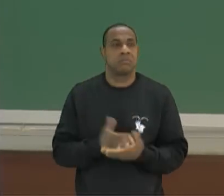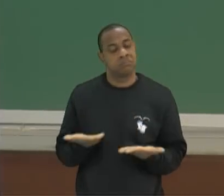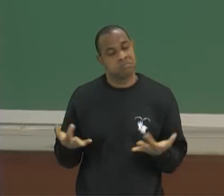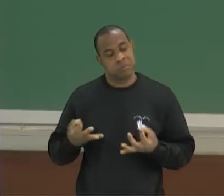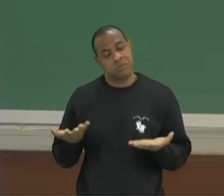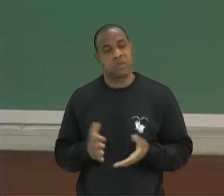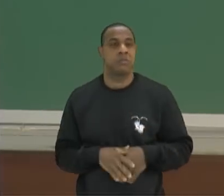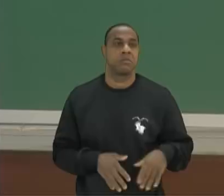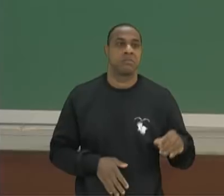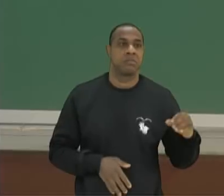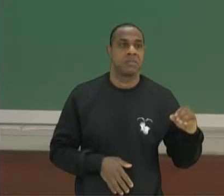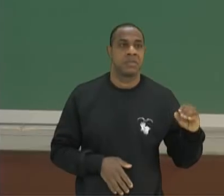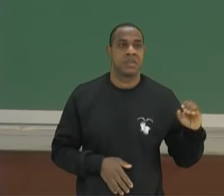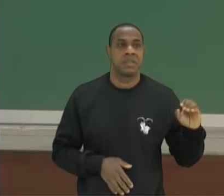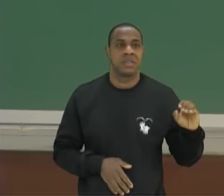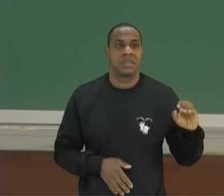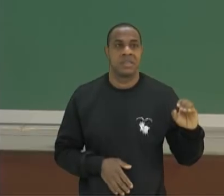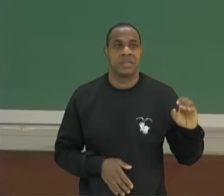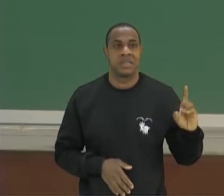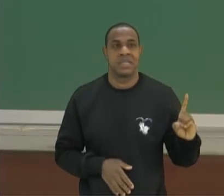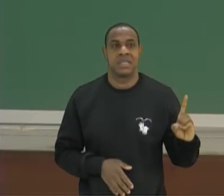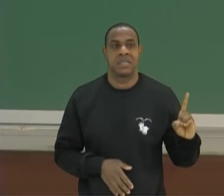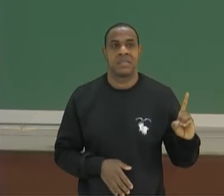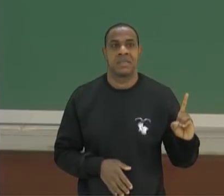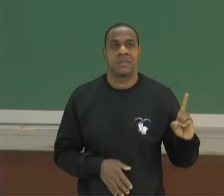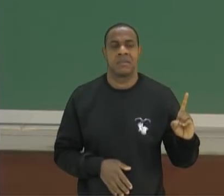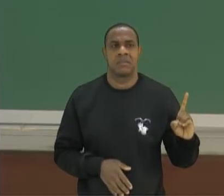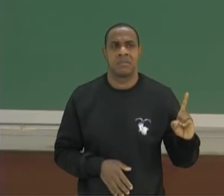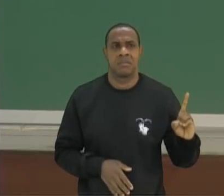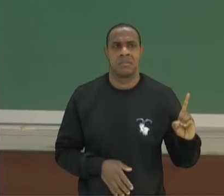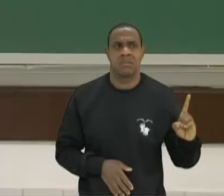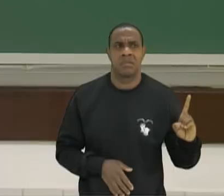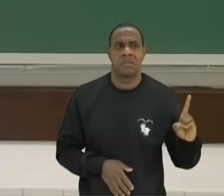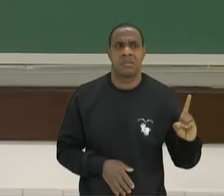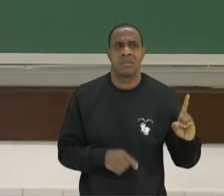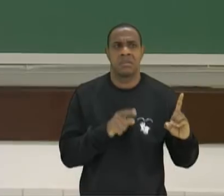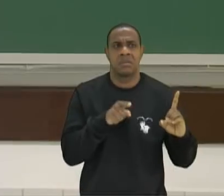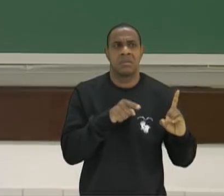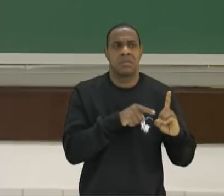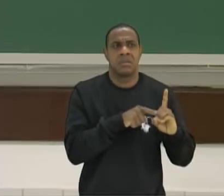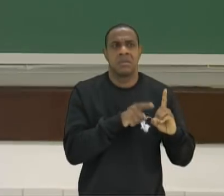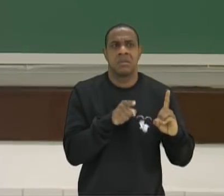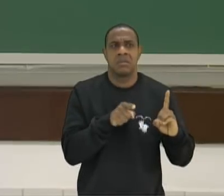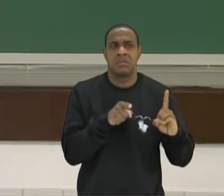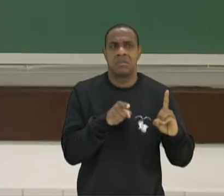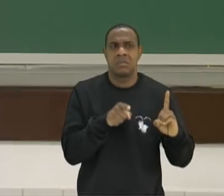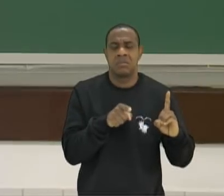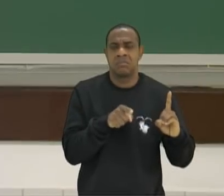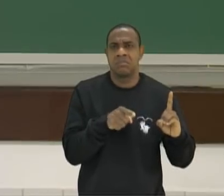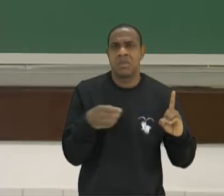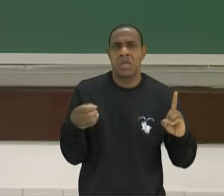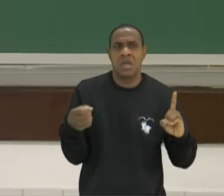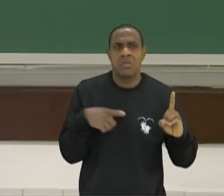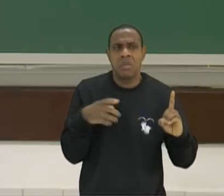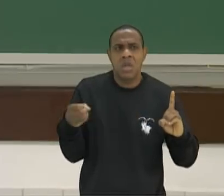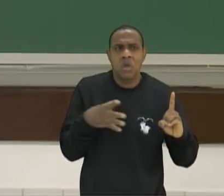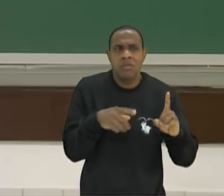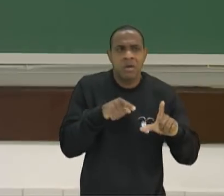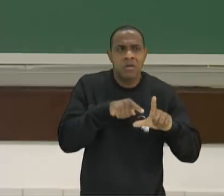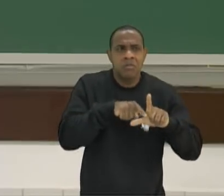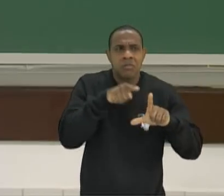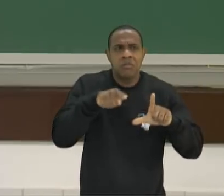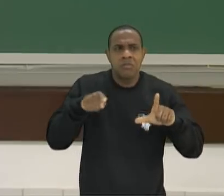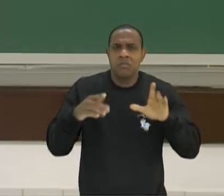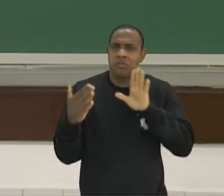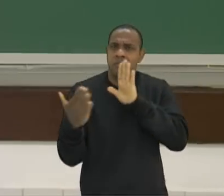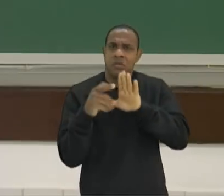frente de onda é a envoltória das ondas secundárias. É exatamente esse o fenômeno que temos como correspondência. Então,